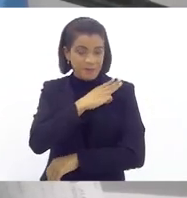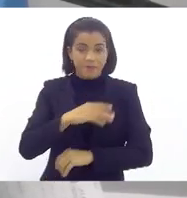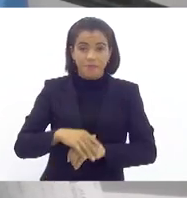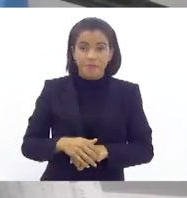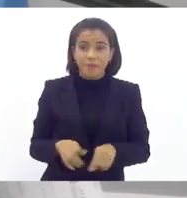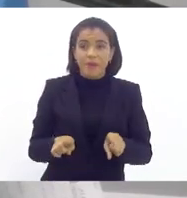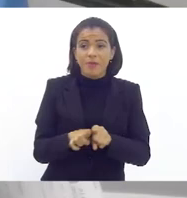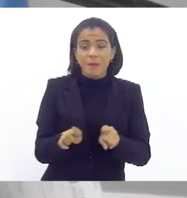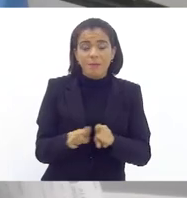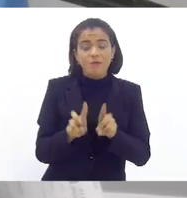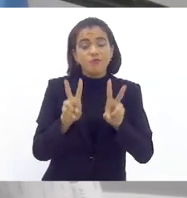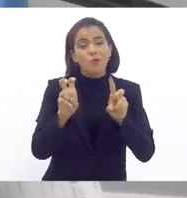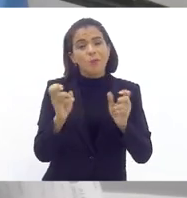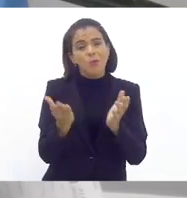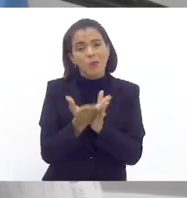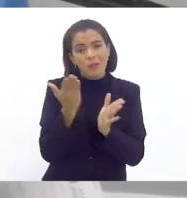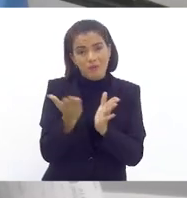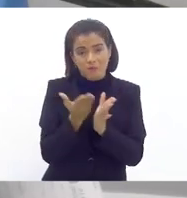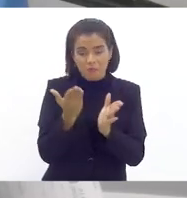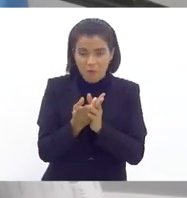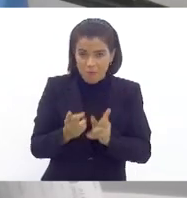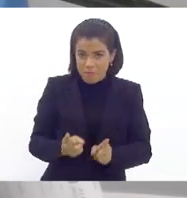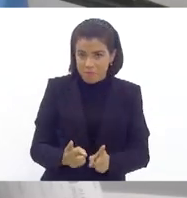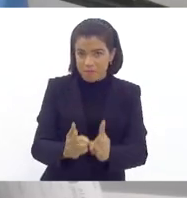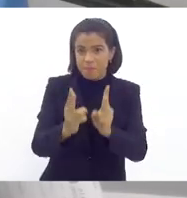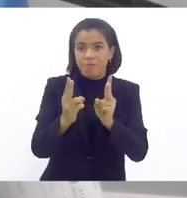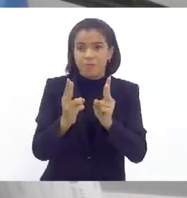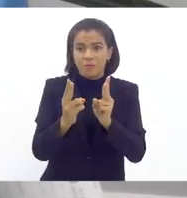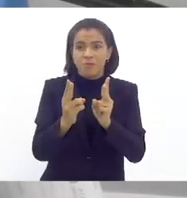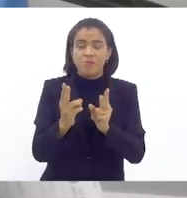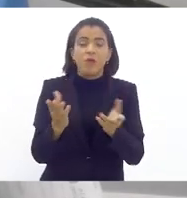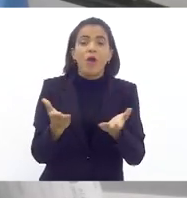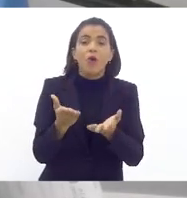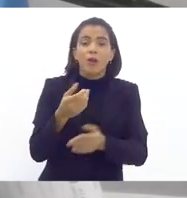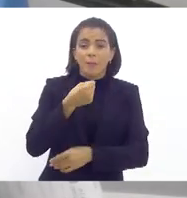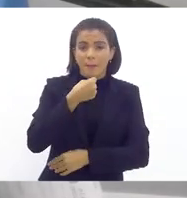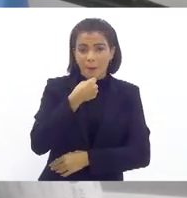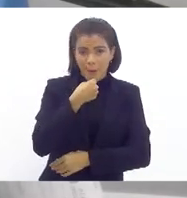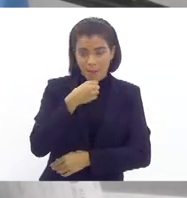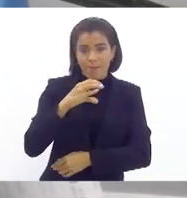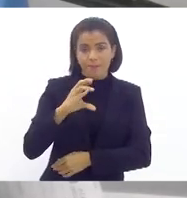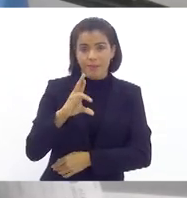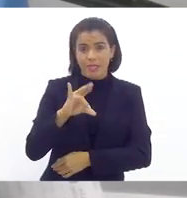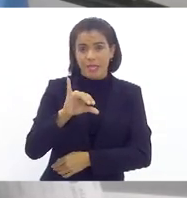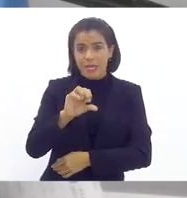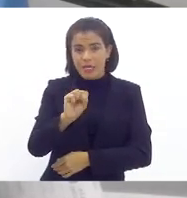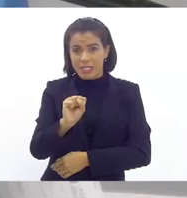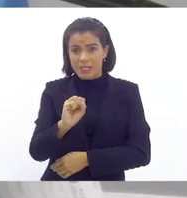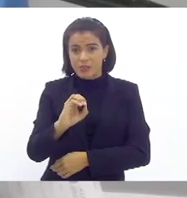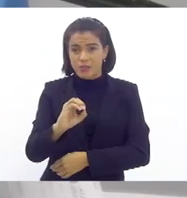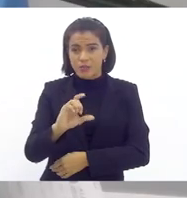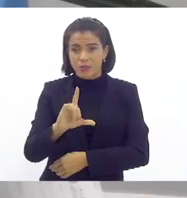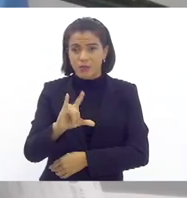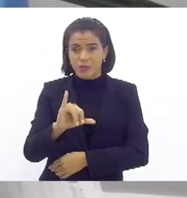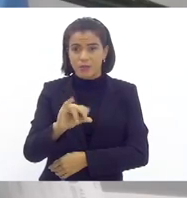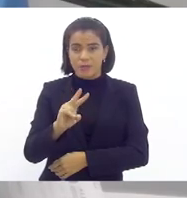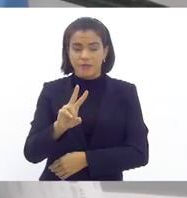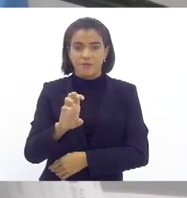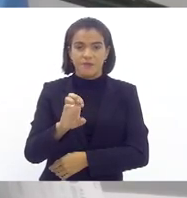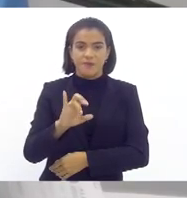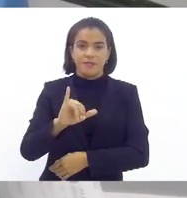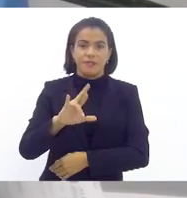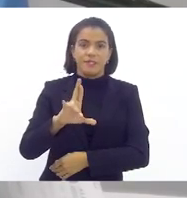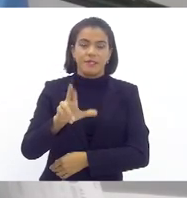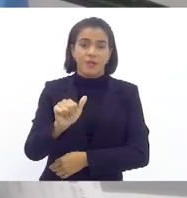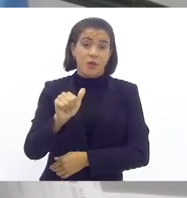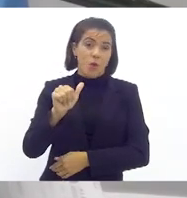os livros didáticos. Vamos dar sequência aqui. Vai falar agora a Cris Oliveira, que